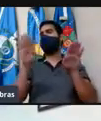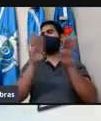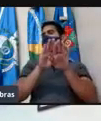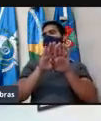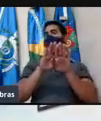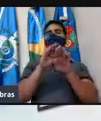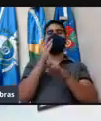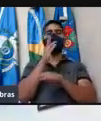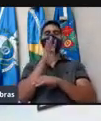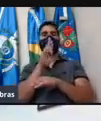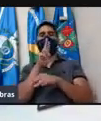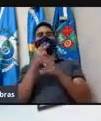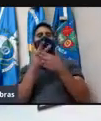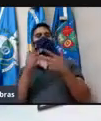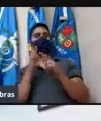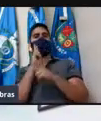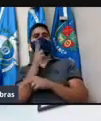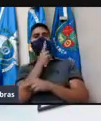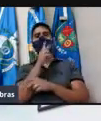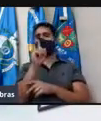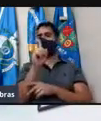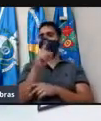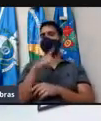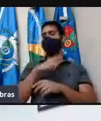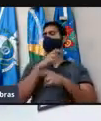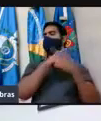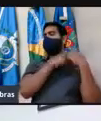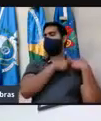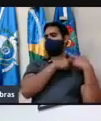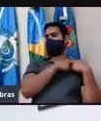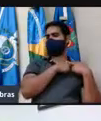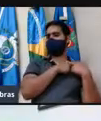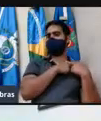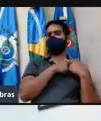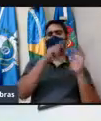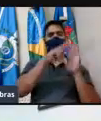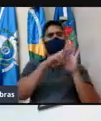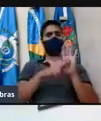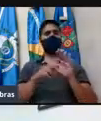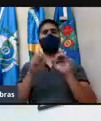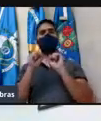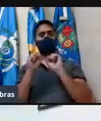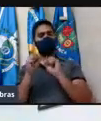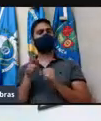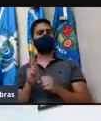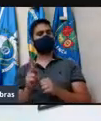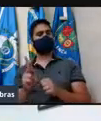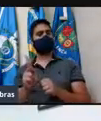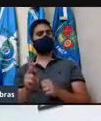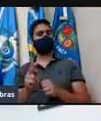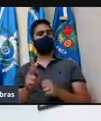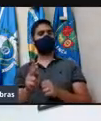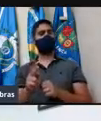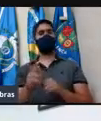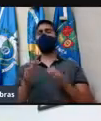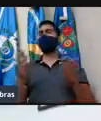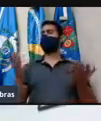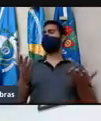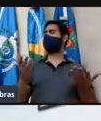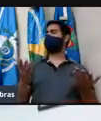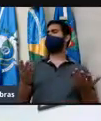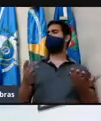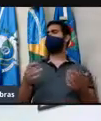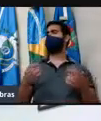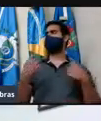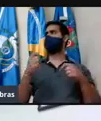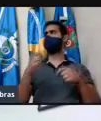os estabelecimentos. Estabelecimentos, dentro da responsabilidade de normas, ele pode continuar funcionando. Agora, o que